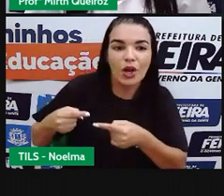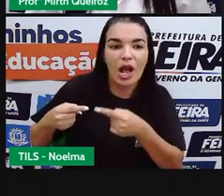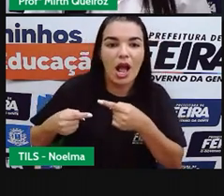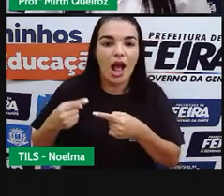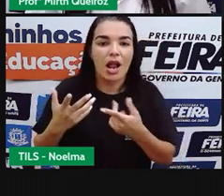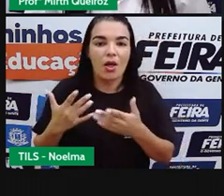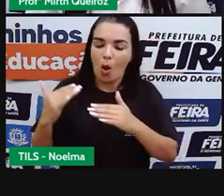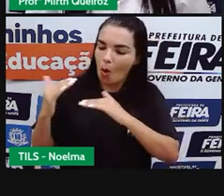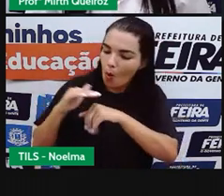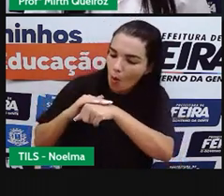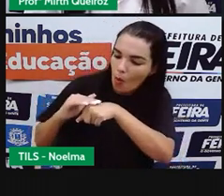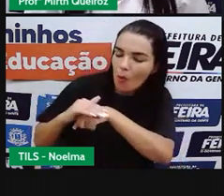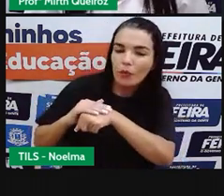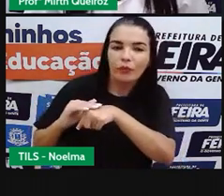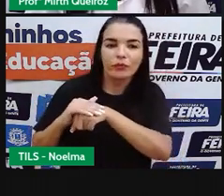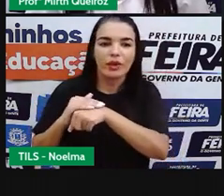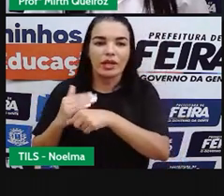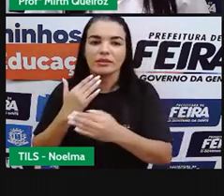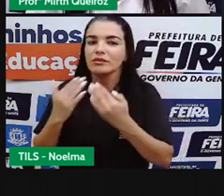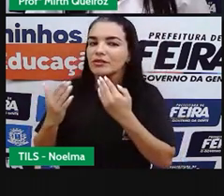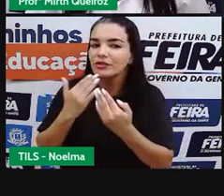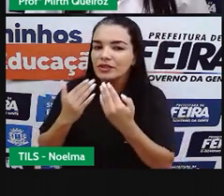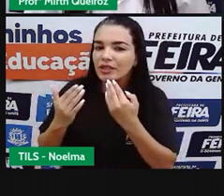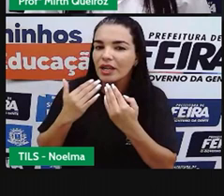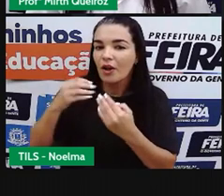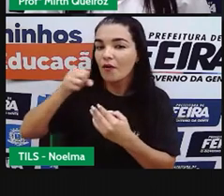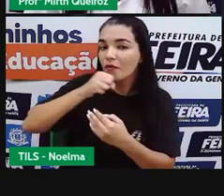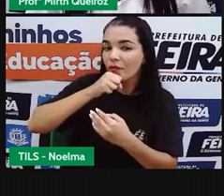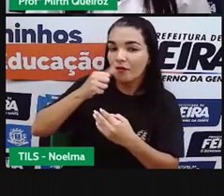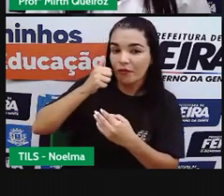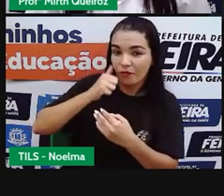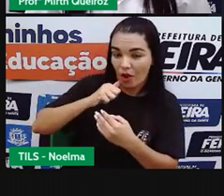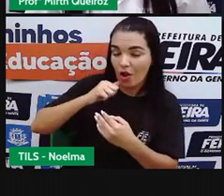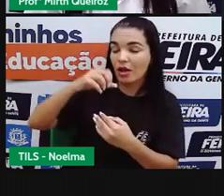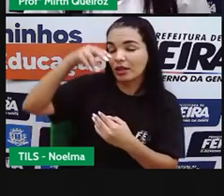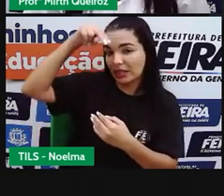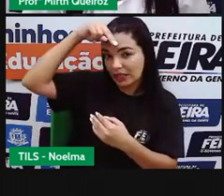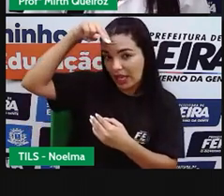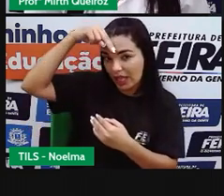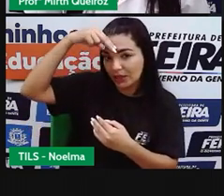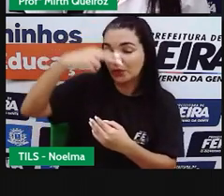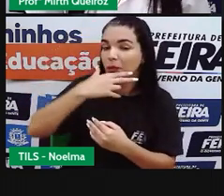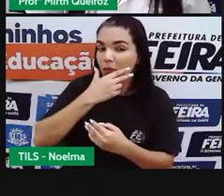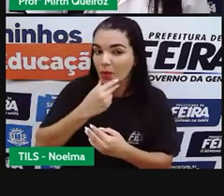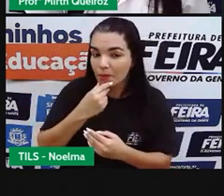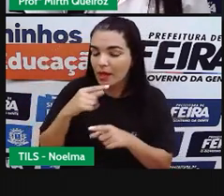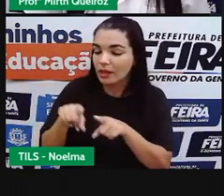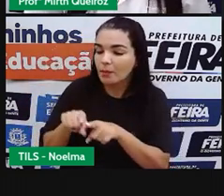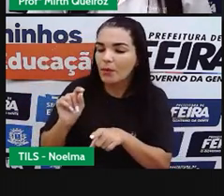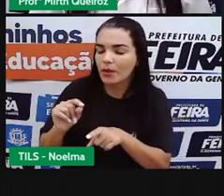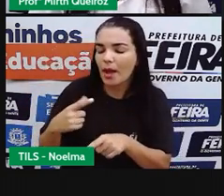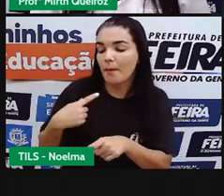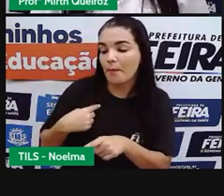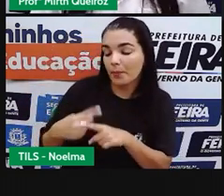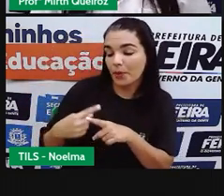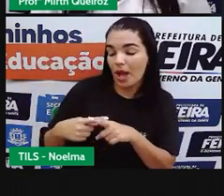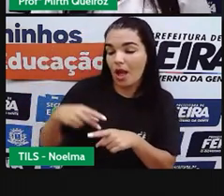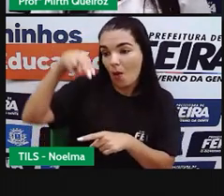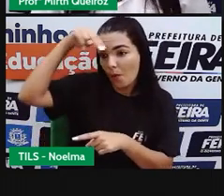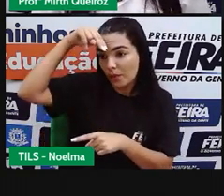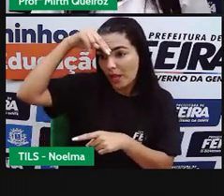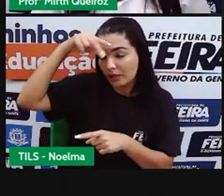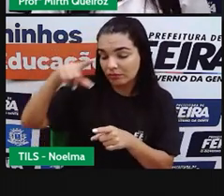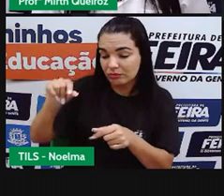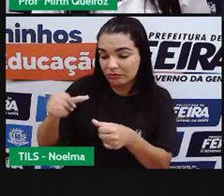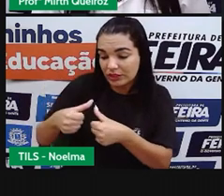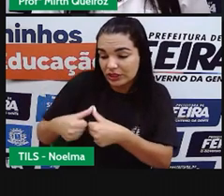esse diálogo aconteceu entre a avó e o neto, e esse neto ele estava passando por um conflito interno,